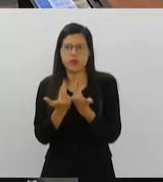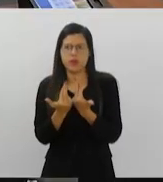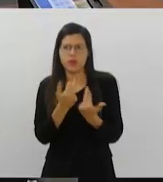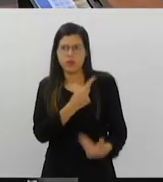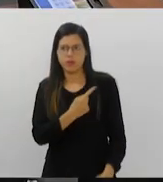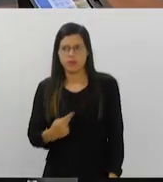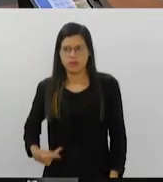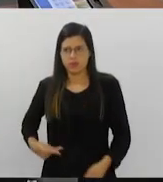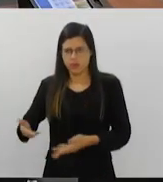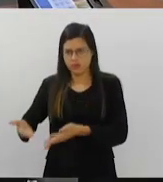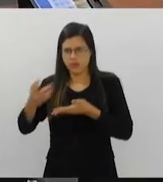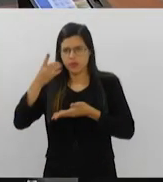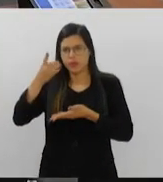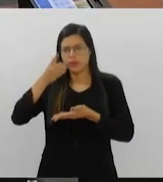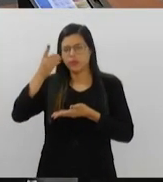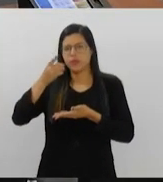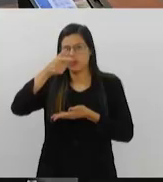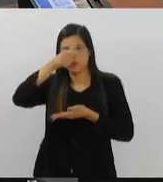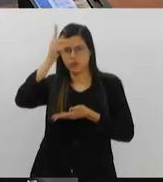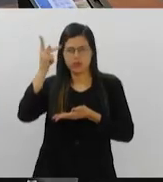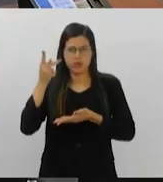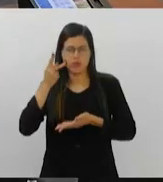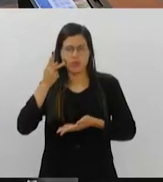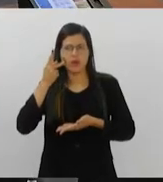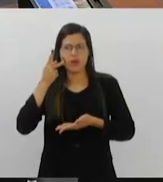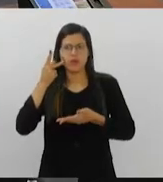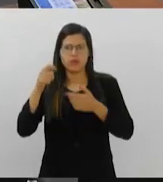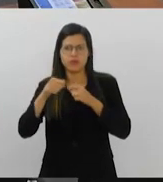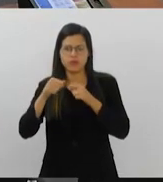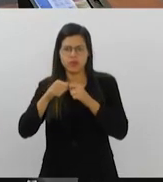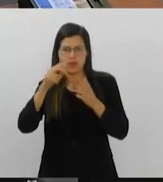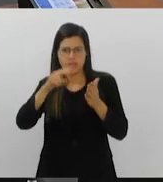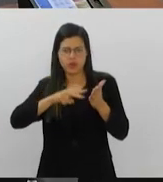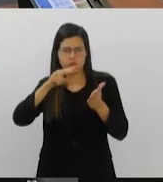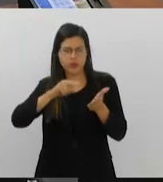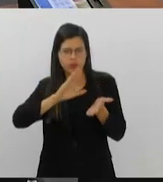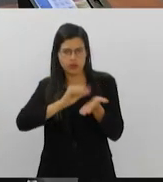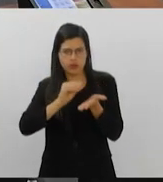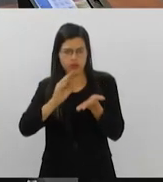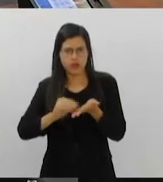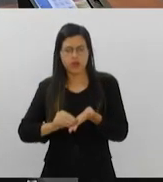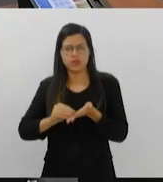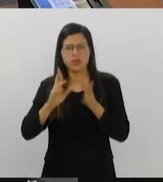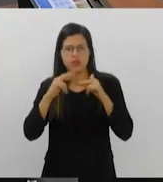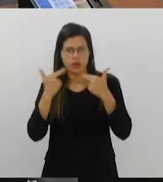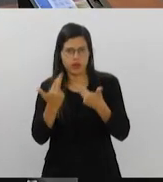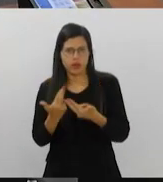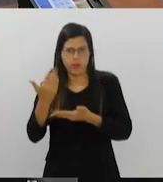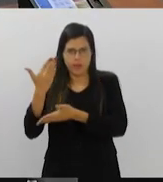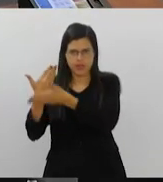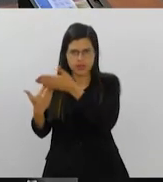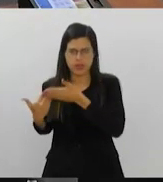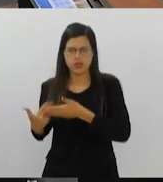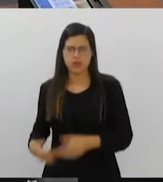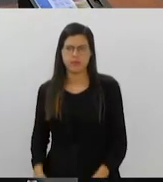presidência convida o nobre deputado Luiz Paulo para fazer a leitura da ata da sessão anterior.